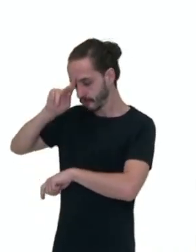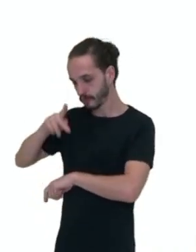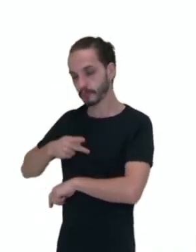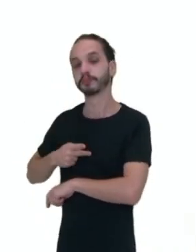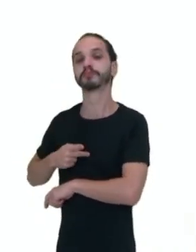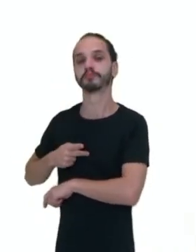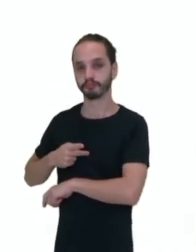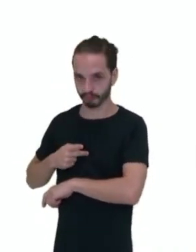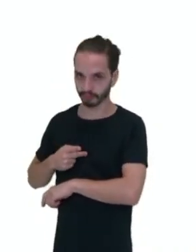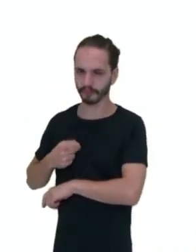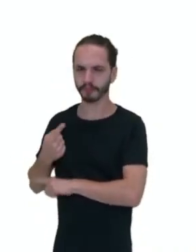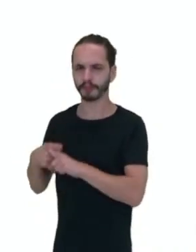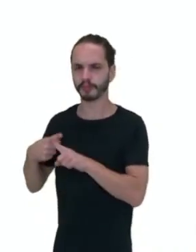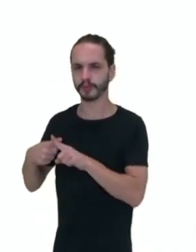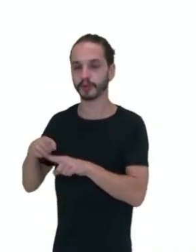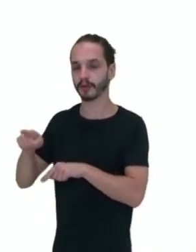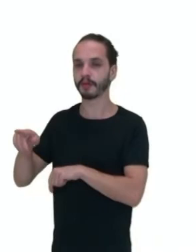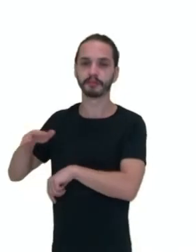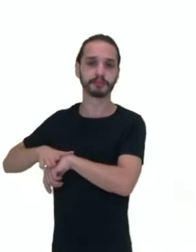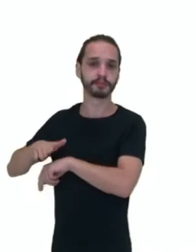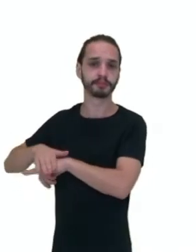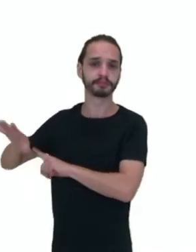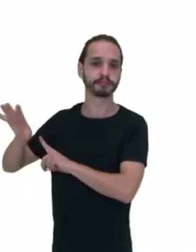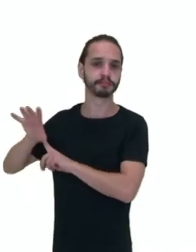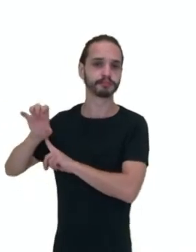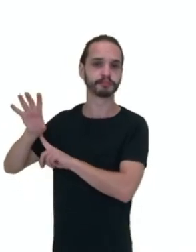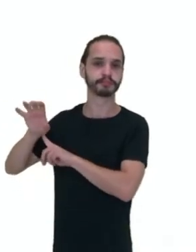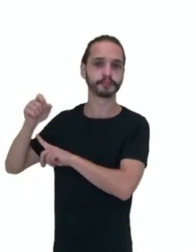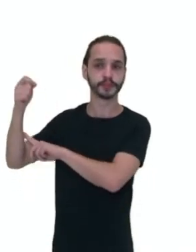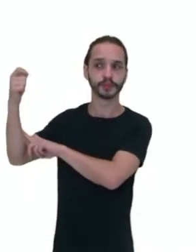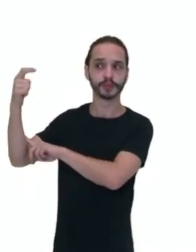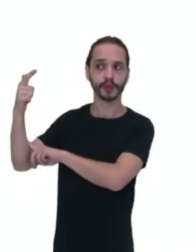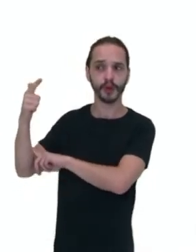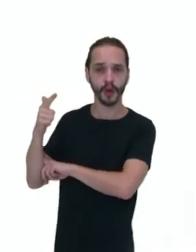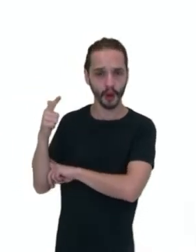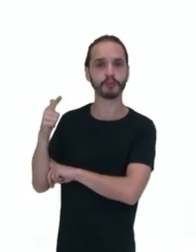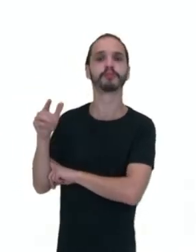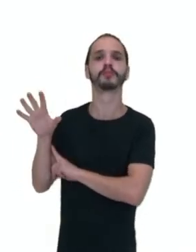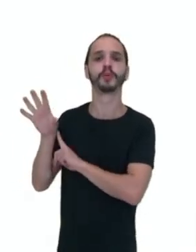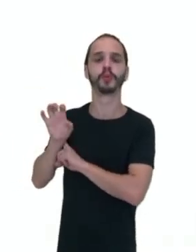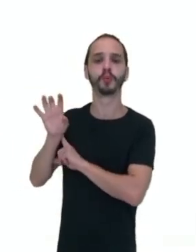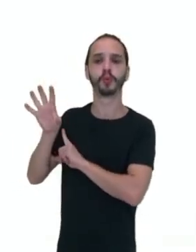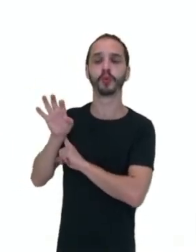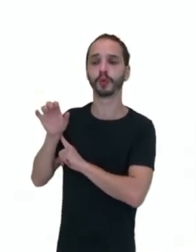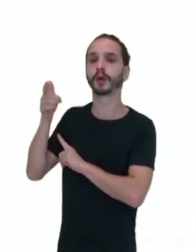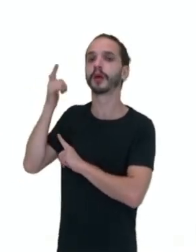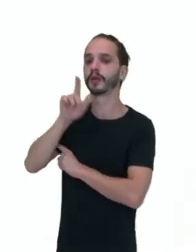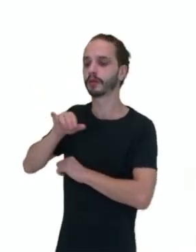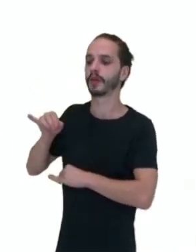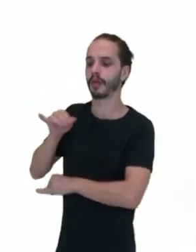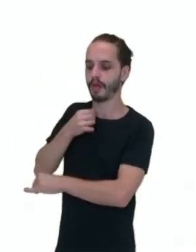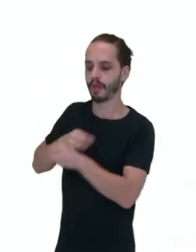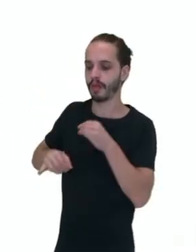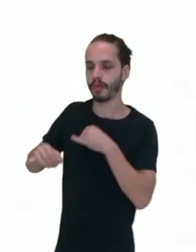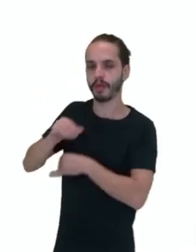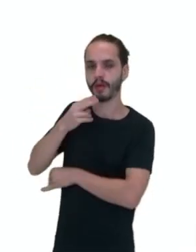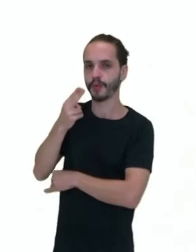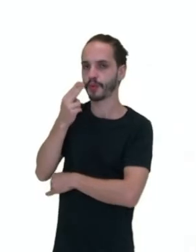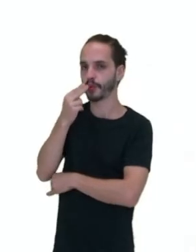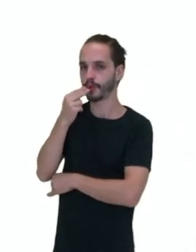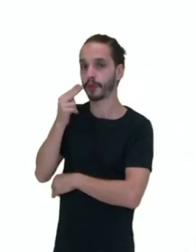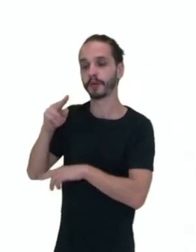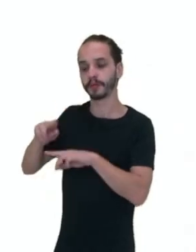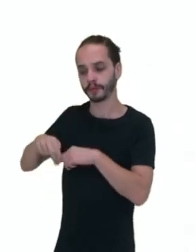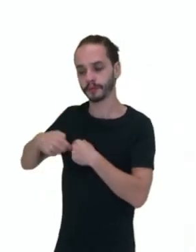autotróficas, ok? Por quê? Porque elas realizam a fotossíntese e porque dessa fotossíntese elas retiram a nutrição delas. Por isso são